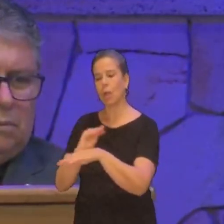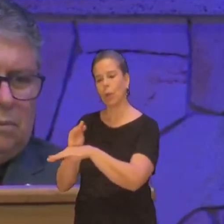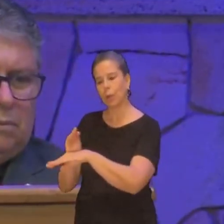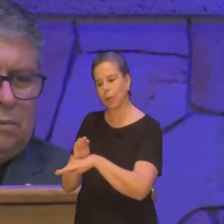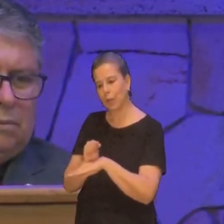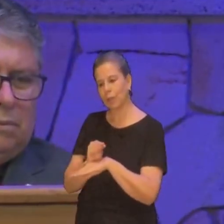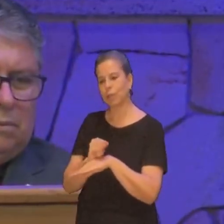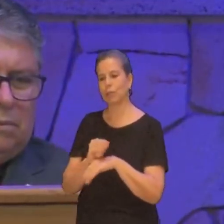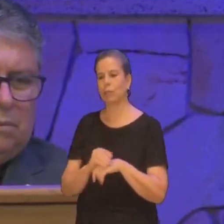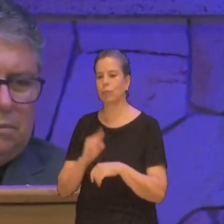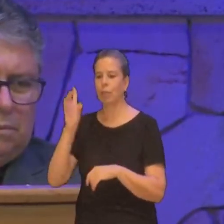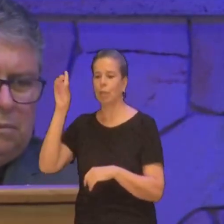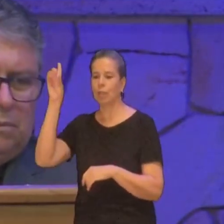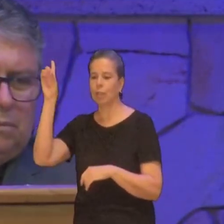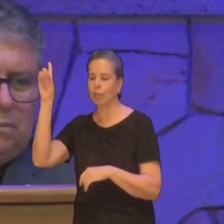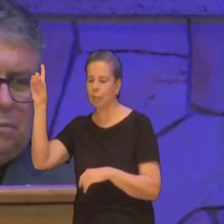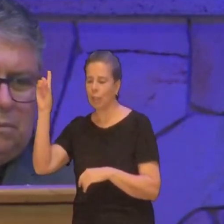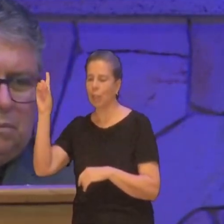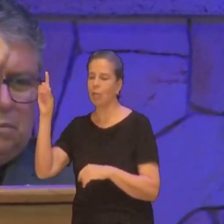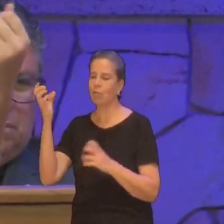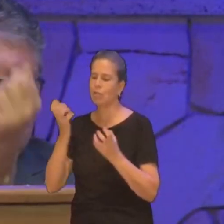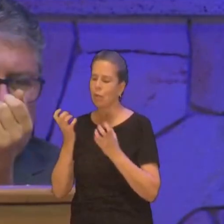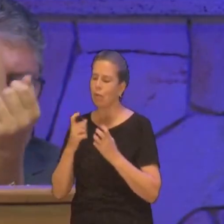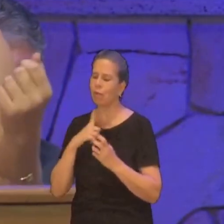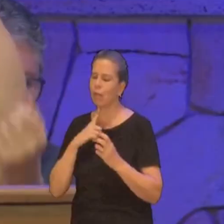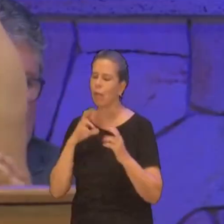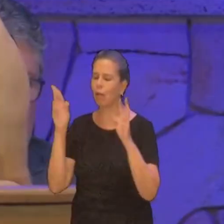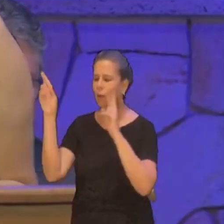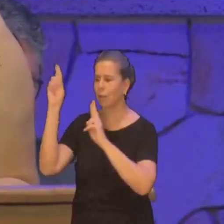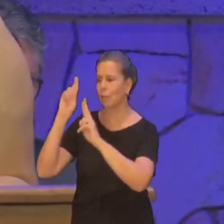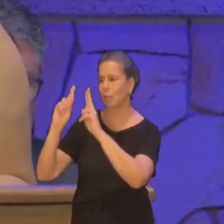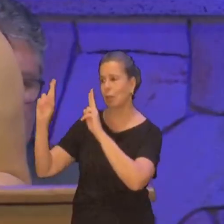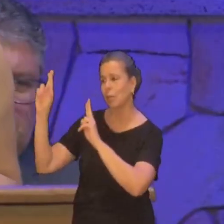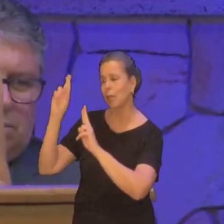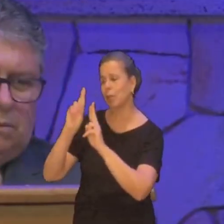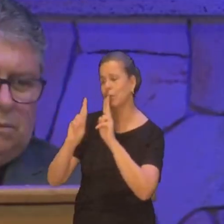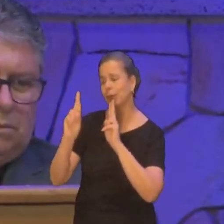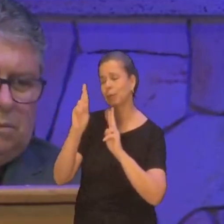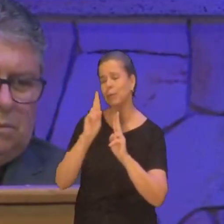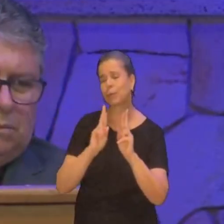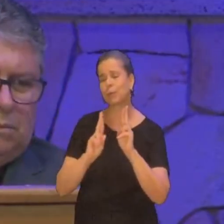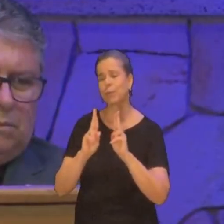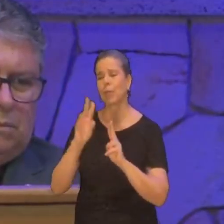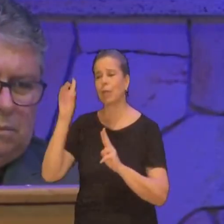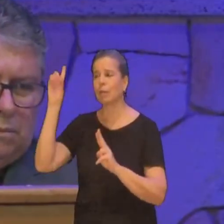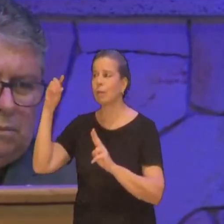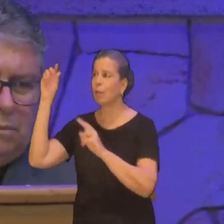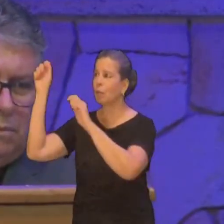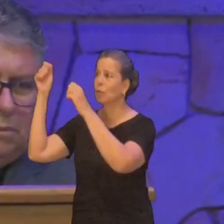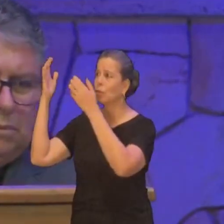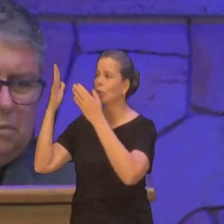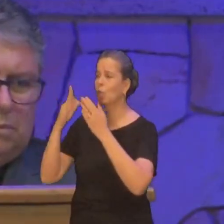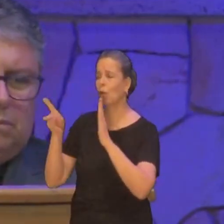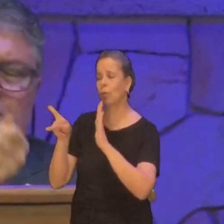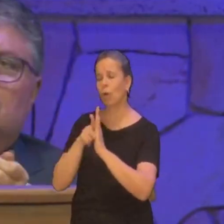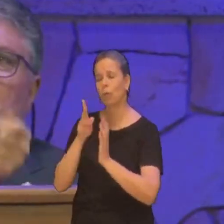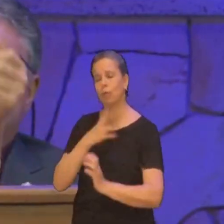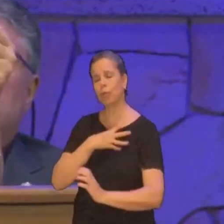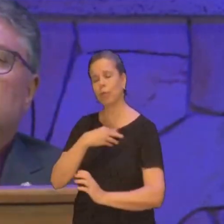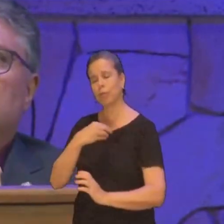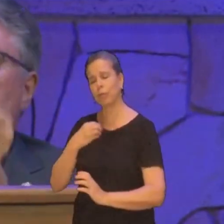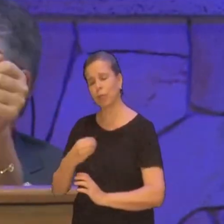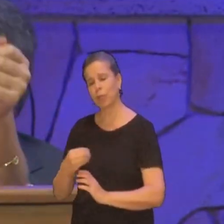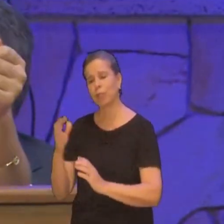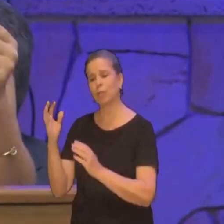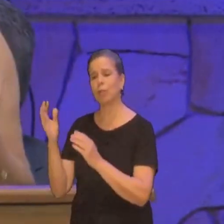cuidado. Deus é um Deus que quer ter relacionamento conosco. Ele deu o seu próprio filho, trouxe aqui na terra para que